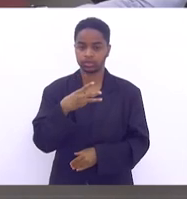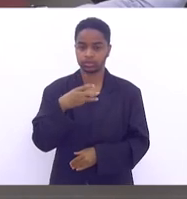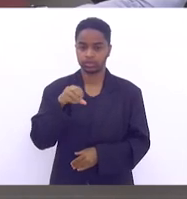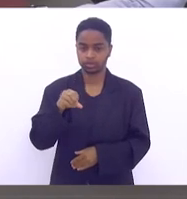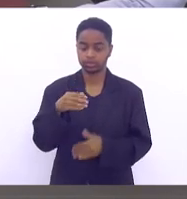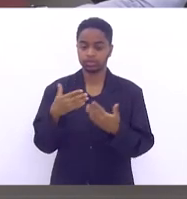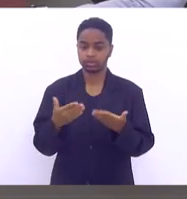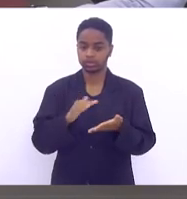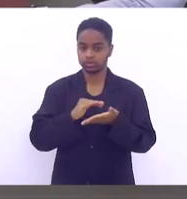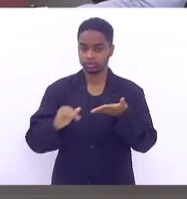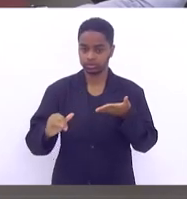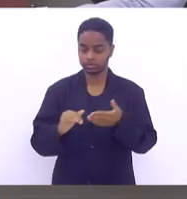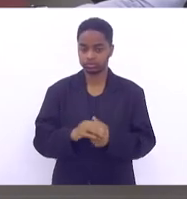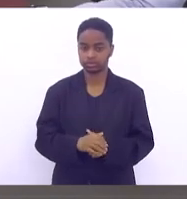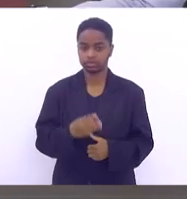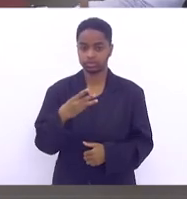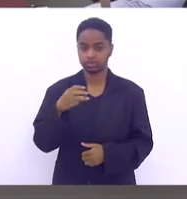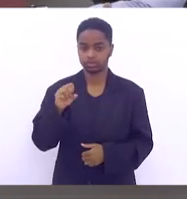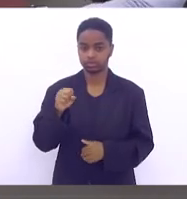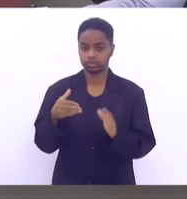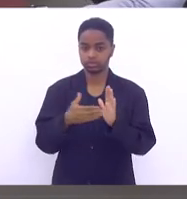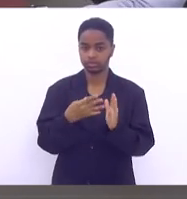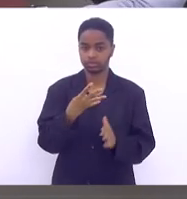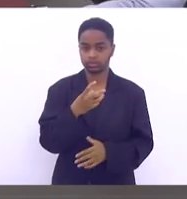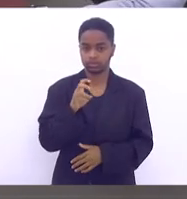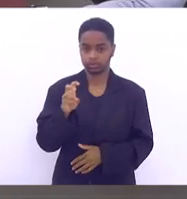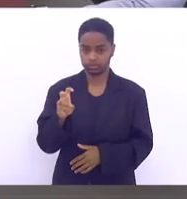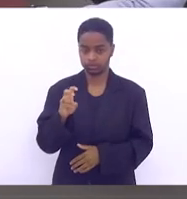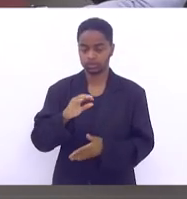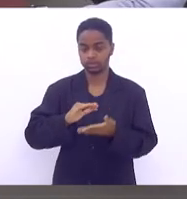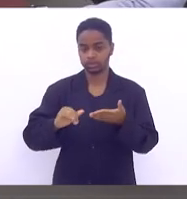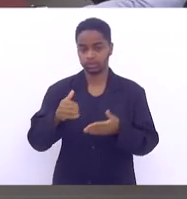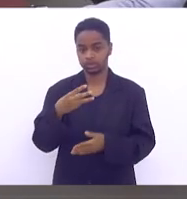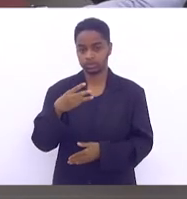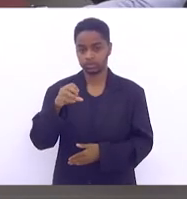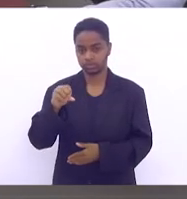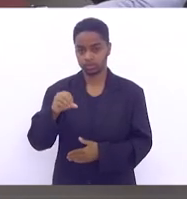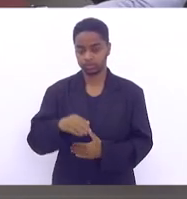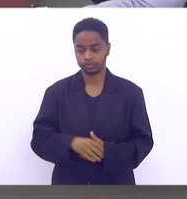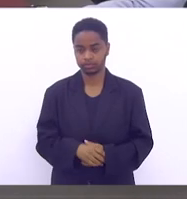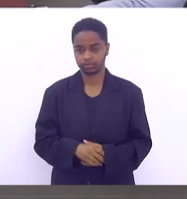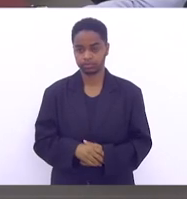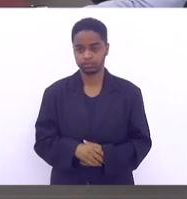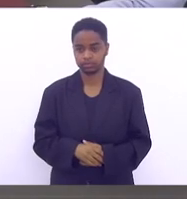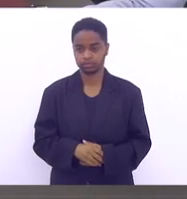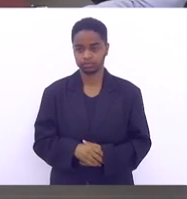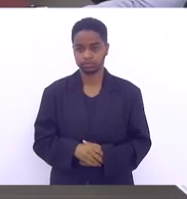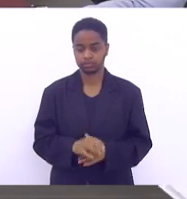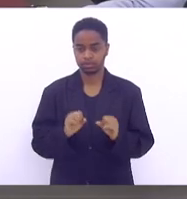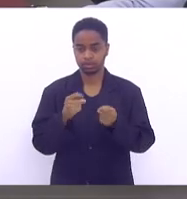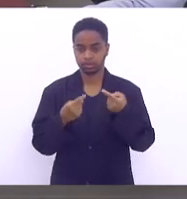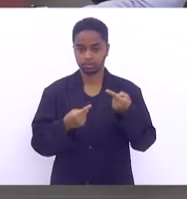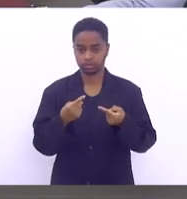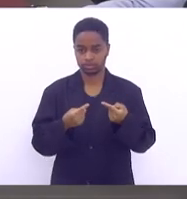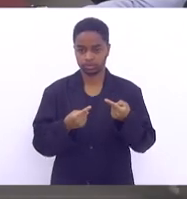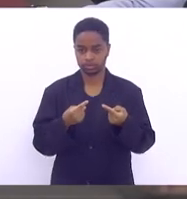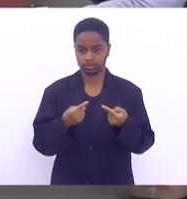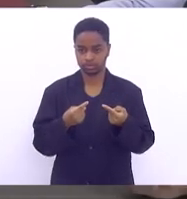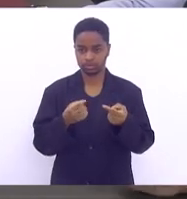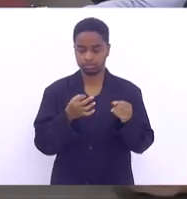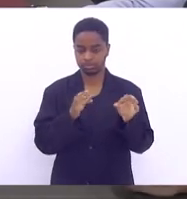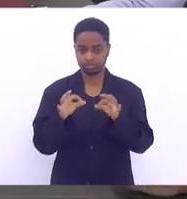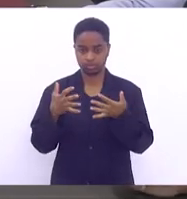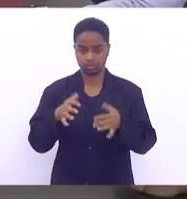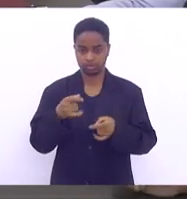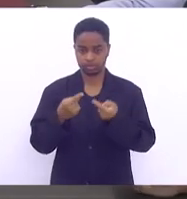o 39 está excluído. O 38 ao 45, excetuando o 39. Em discussão. Não